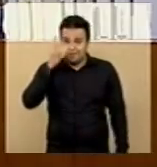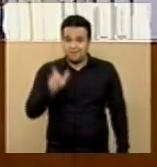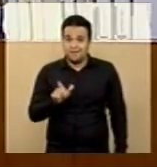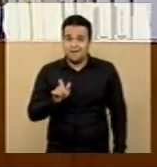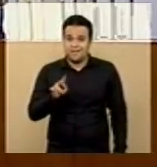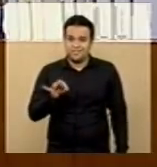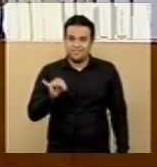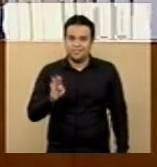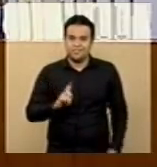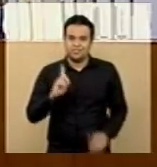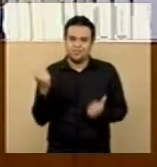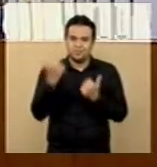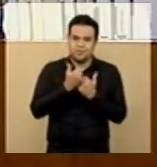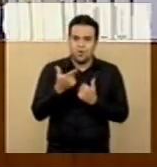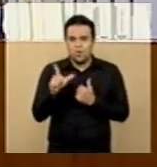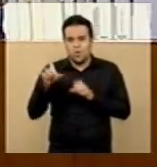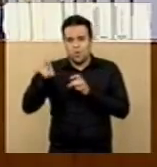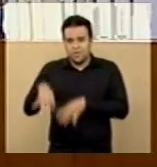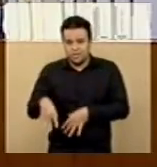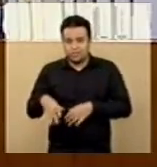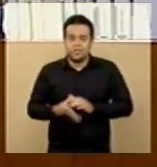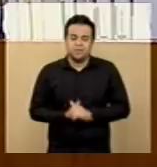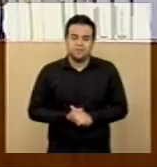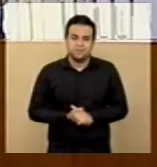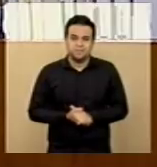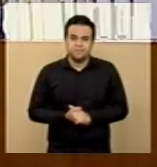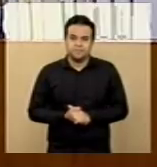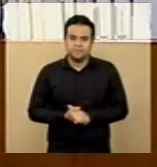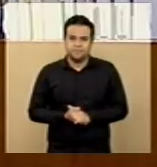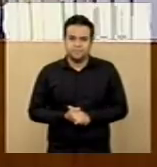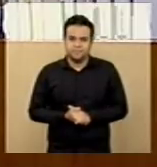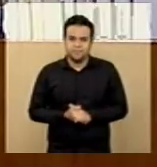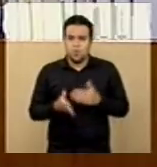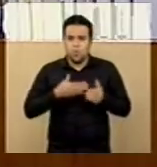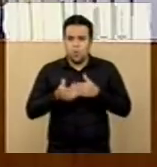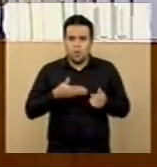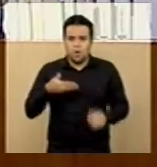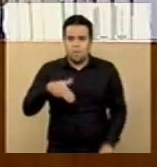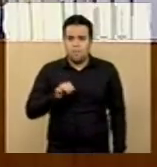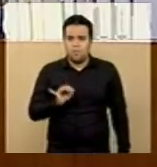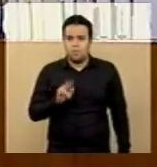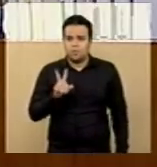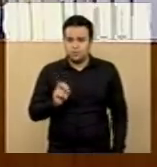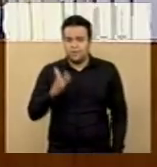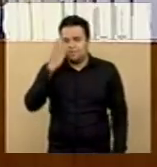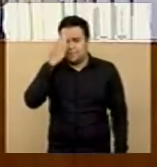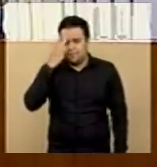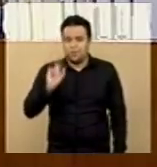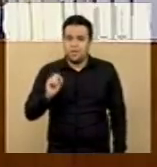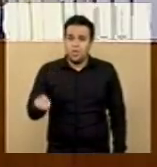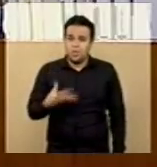vir a ocupar outro cargo ou deixar o cargo que ocupava, qualquer que seja o motivo, com o entendimento de que esta nova